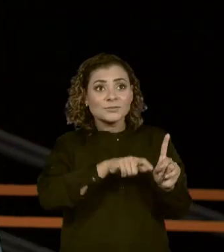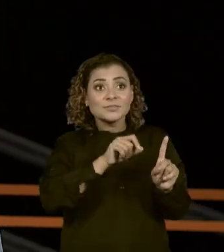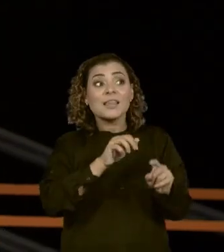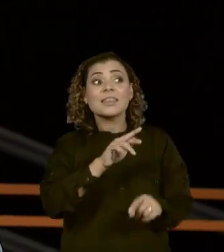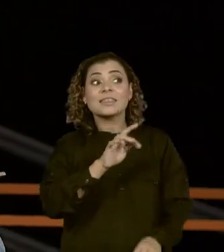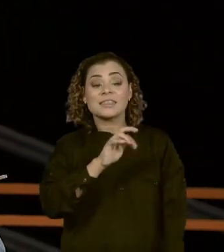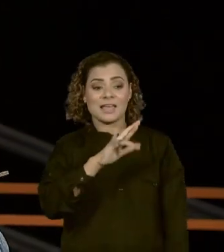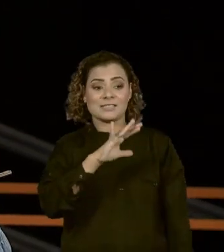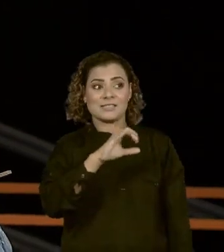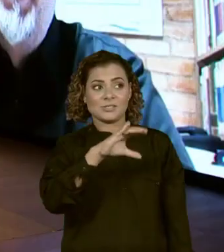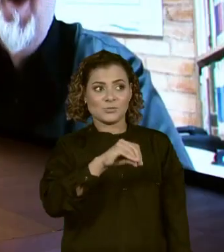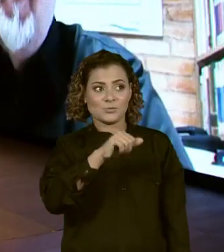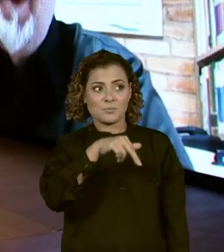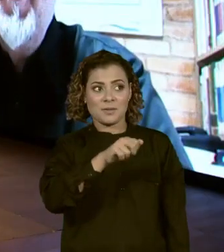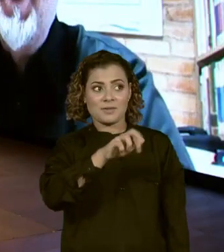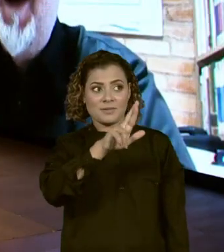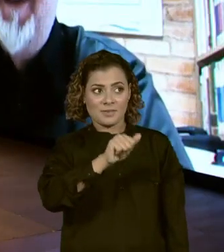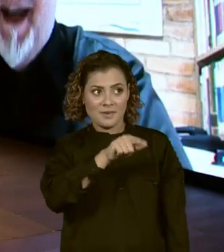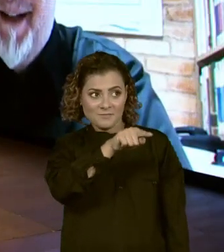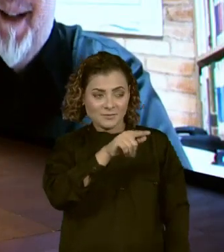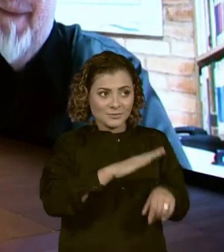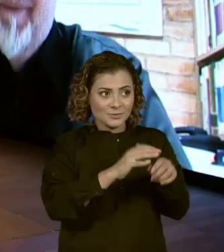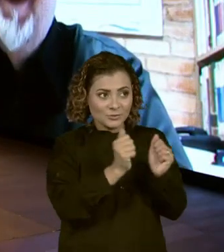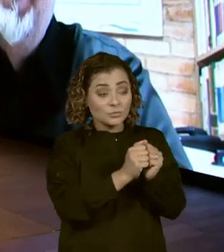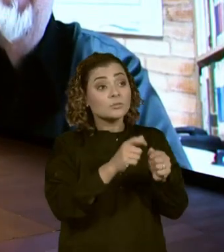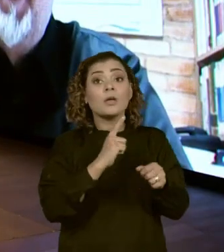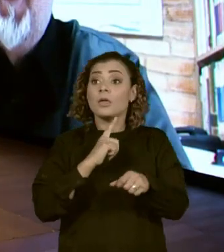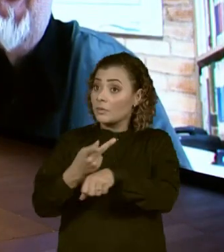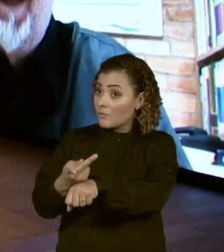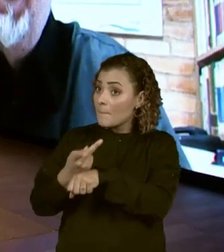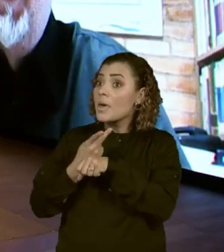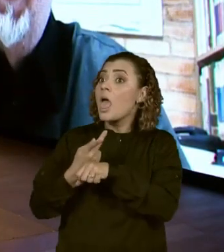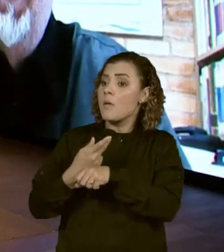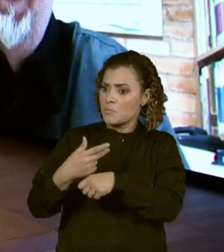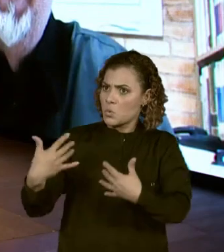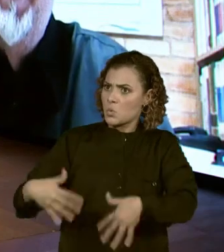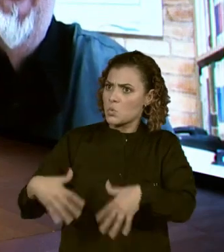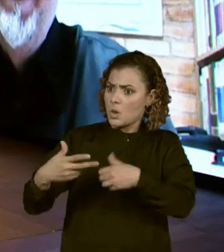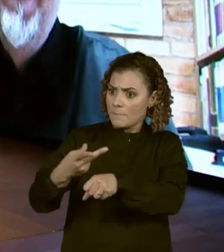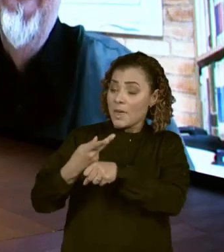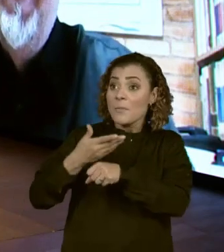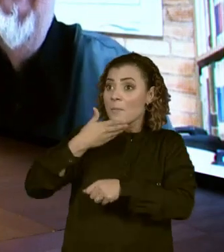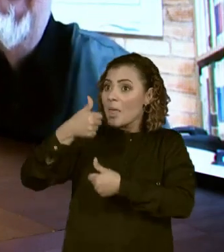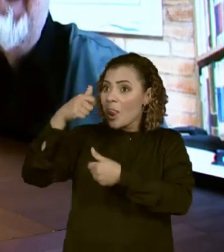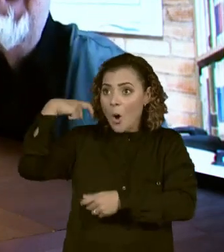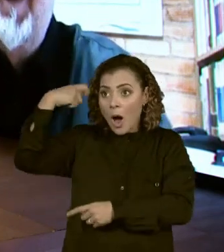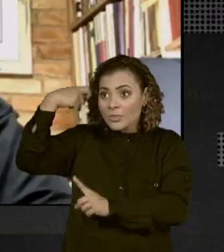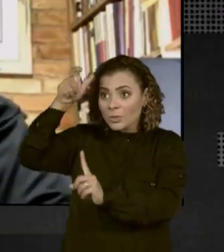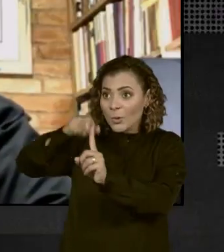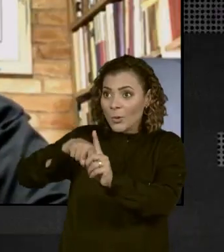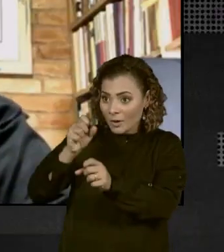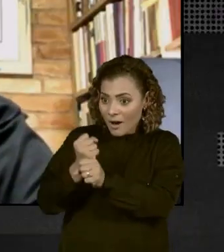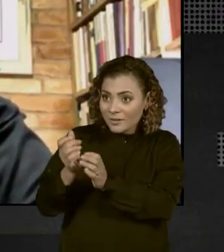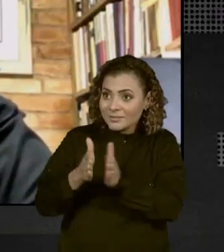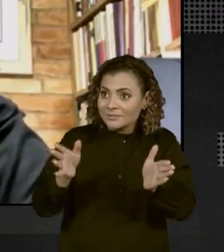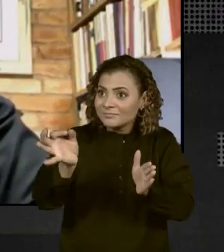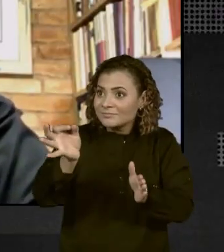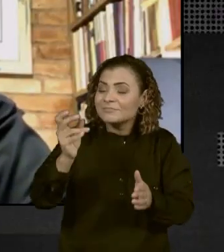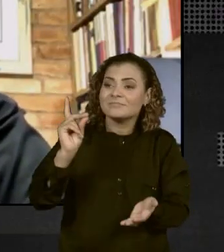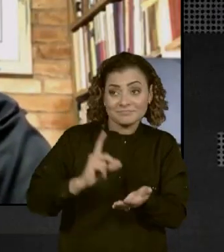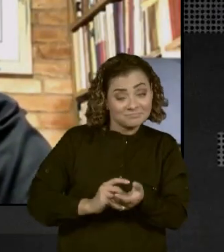a peça O Camareiro. Você dirigiu, dentre outros, o grande ídolo da televisão, das novelas, né?